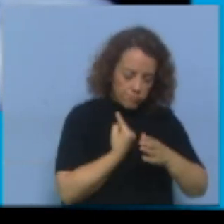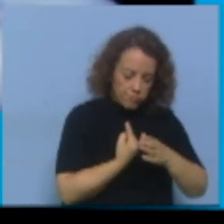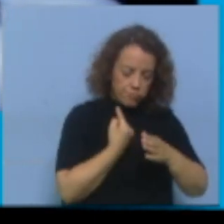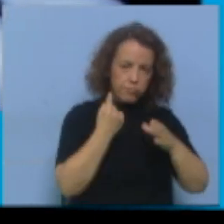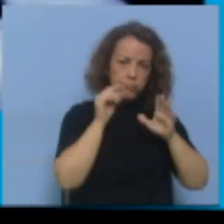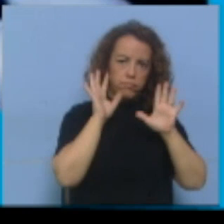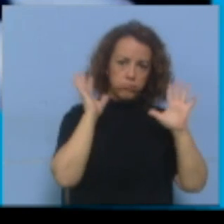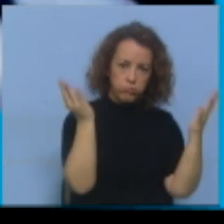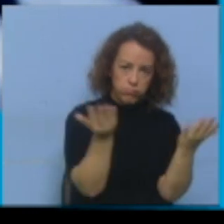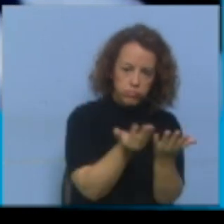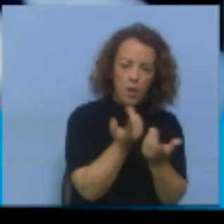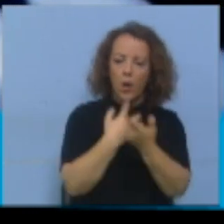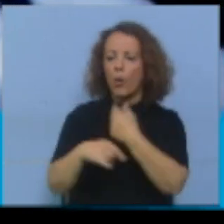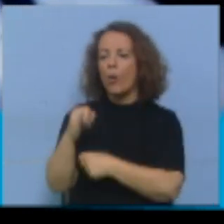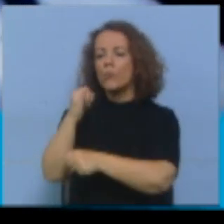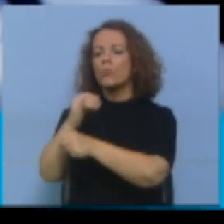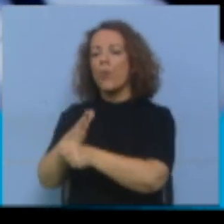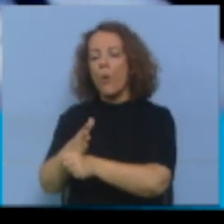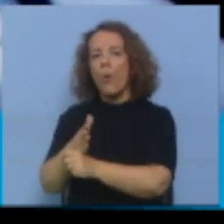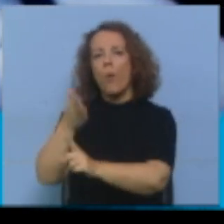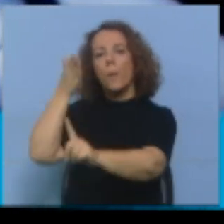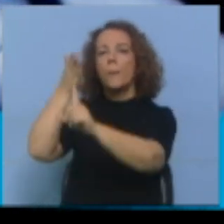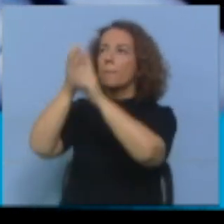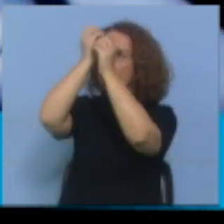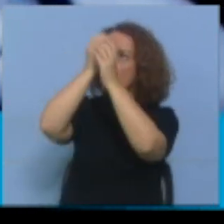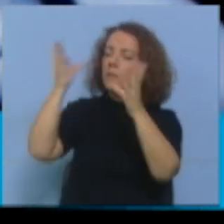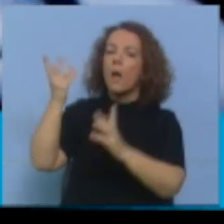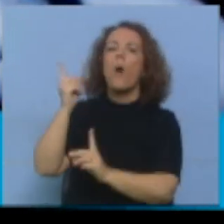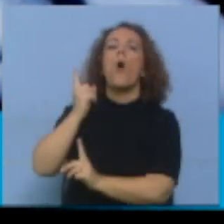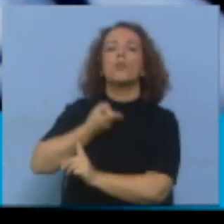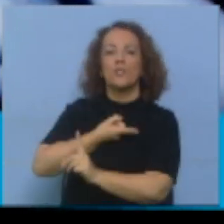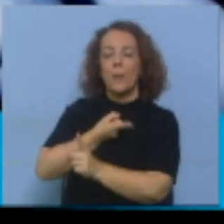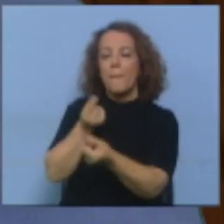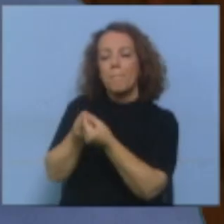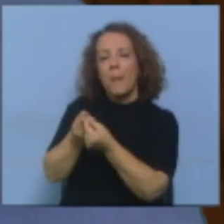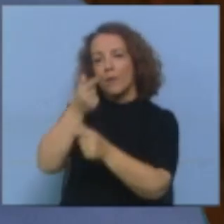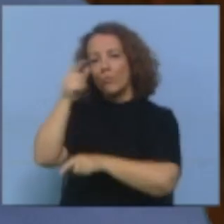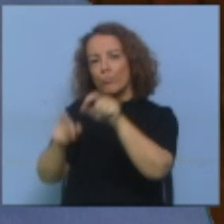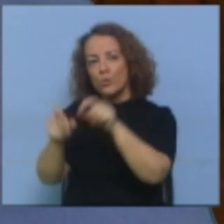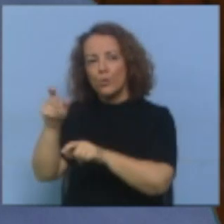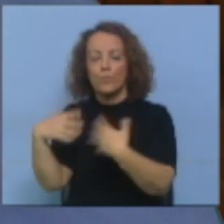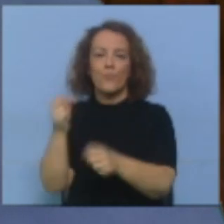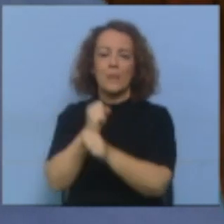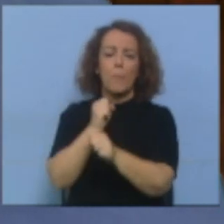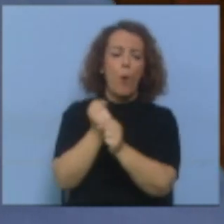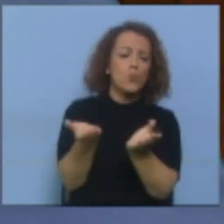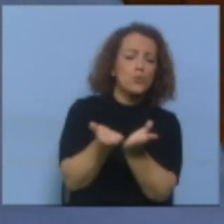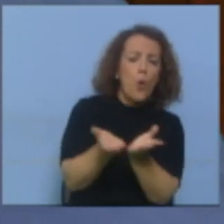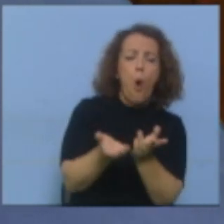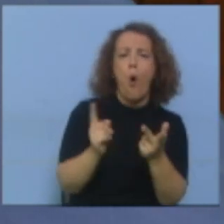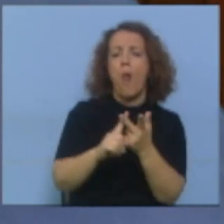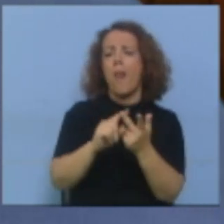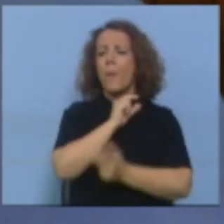uma relação de proximidade em relação a pessoas, como pessoas que trabalham num colégio, numa escola,